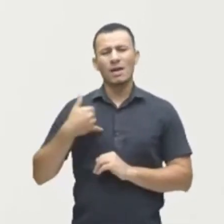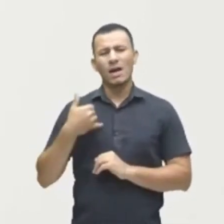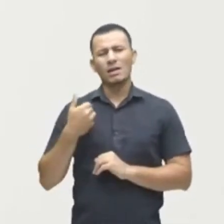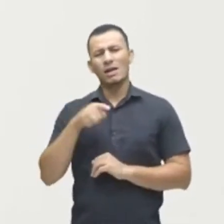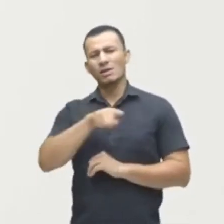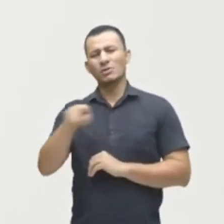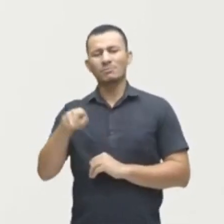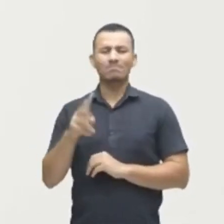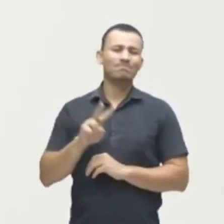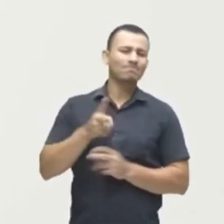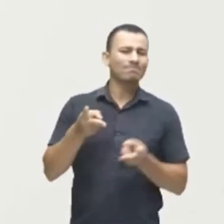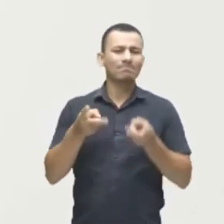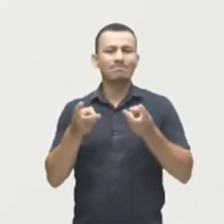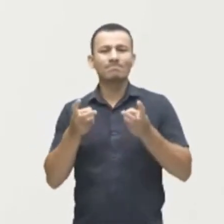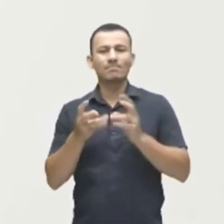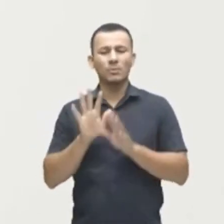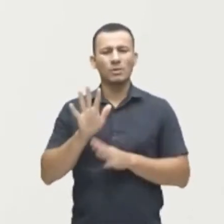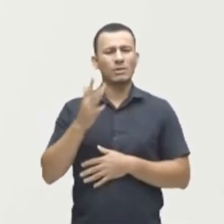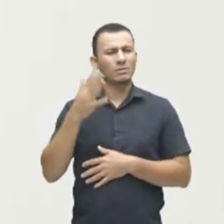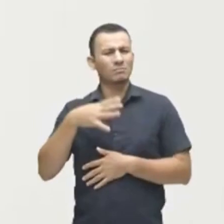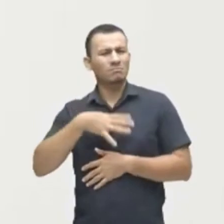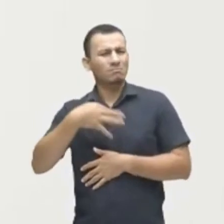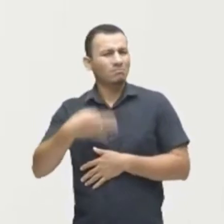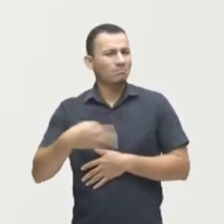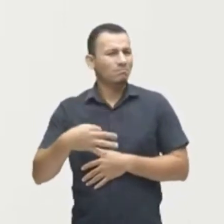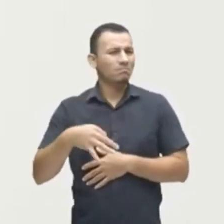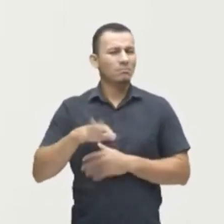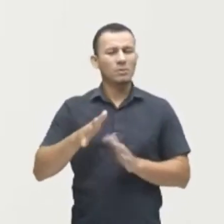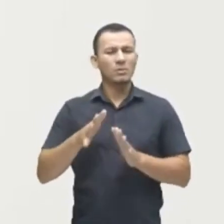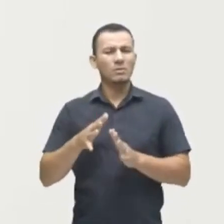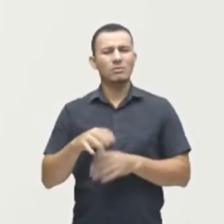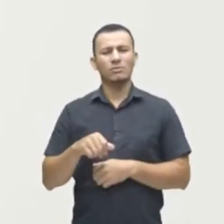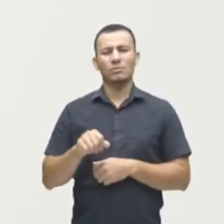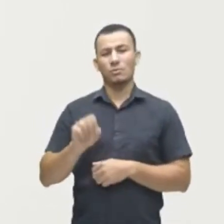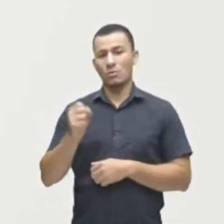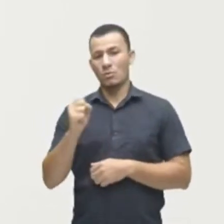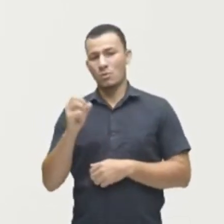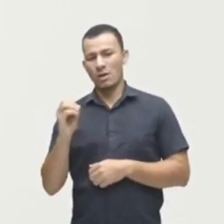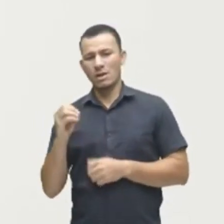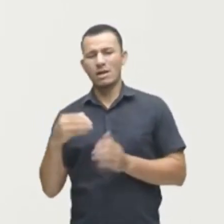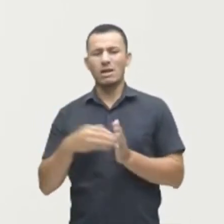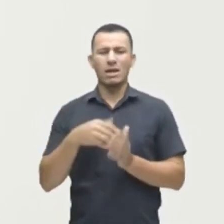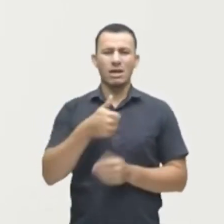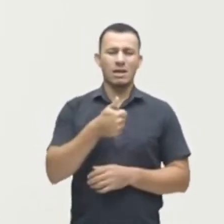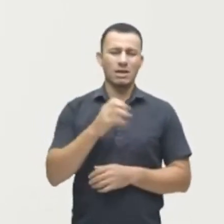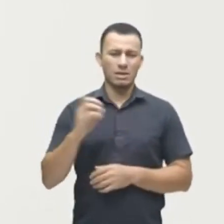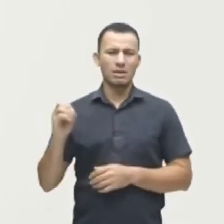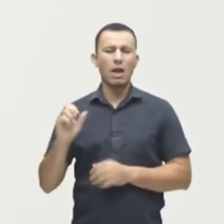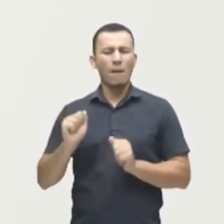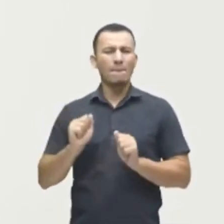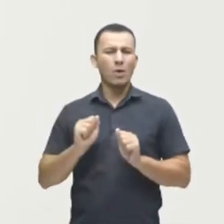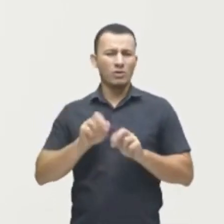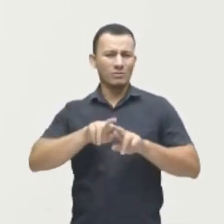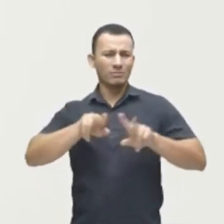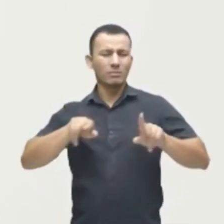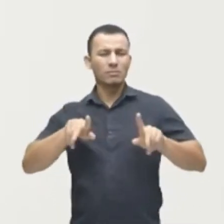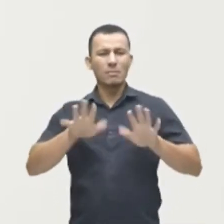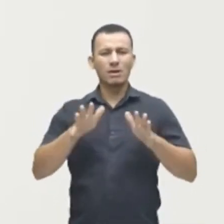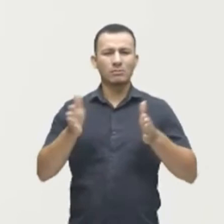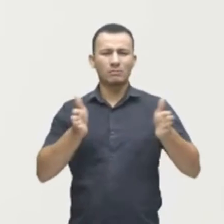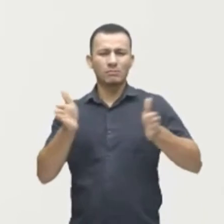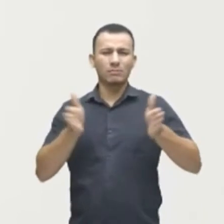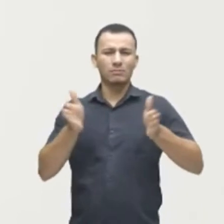vocês, eu tenho garantia de que vocês chegaram nesses batimentos. Pode ter uma variação, mas ficou